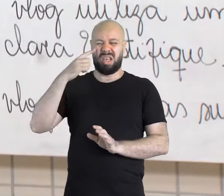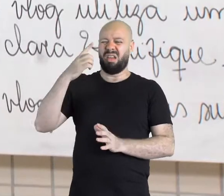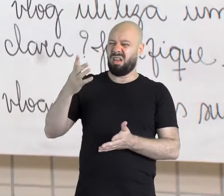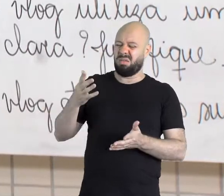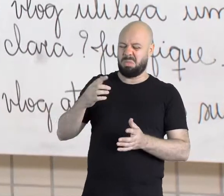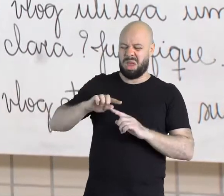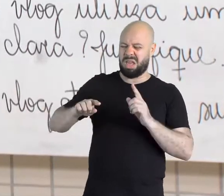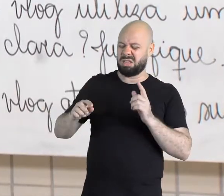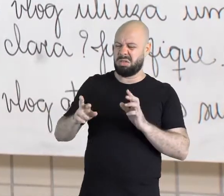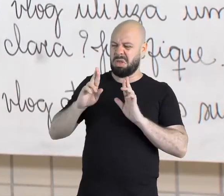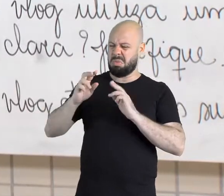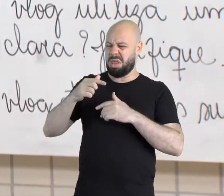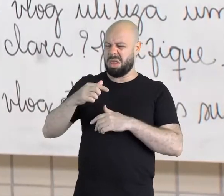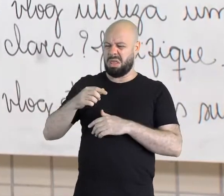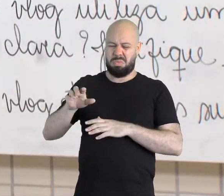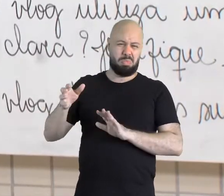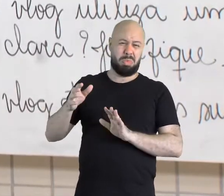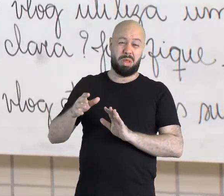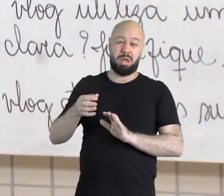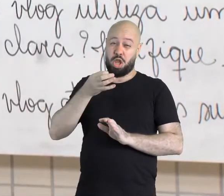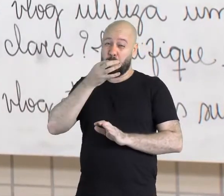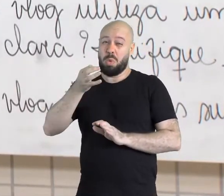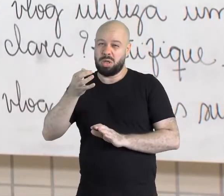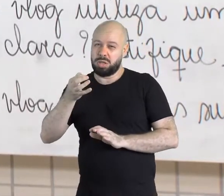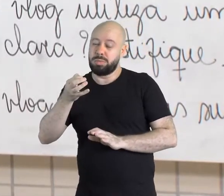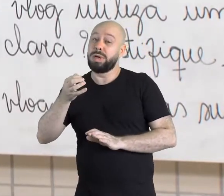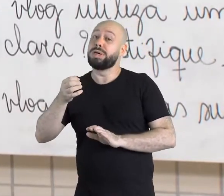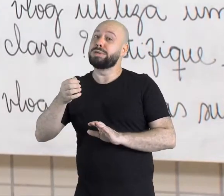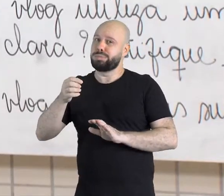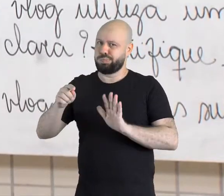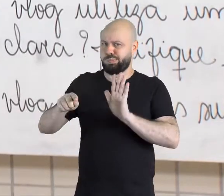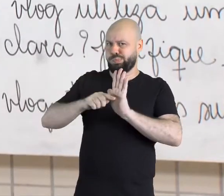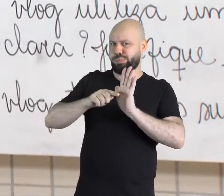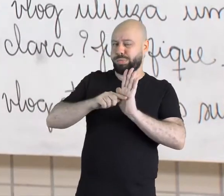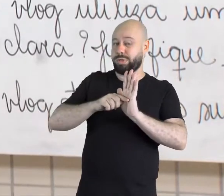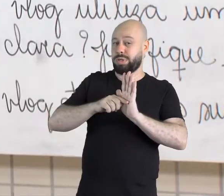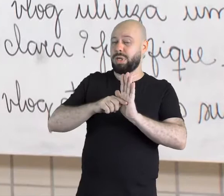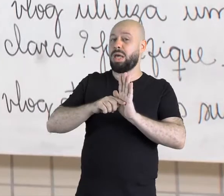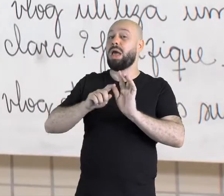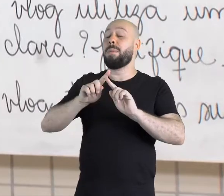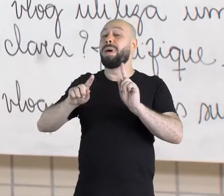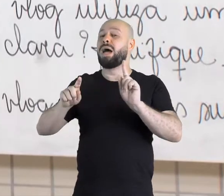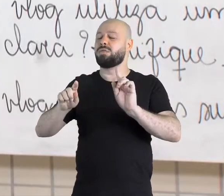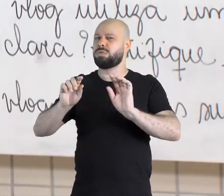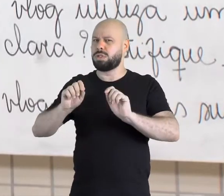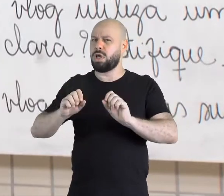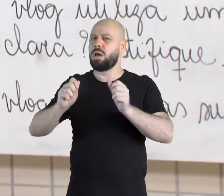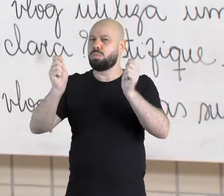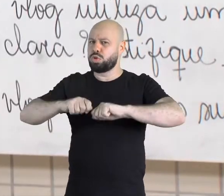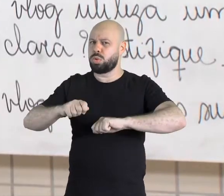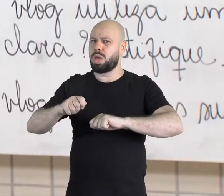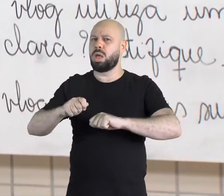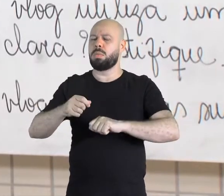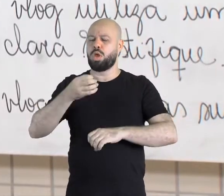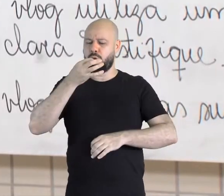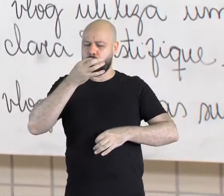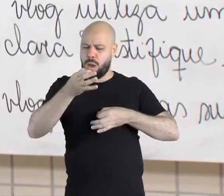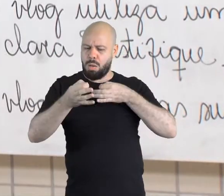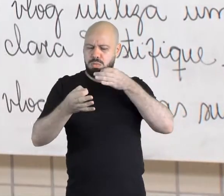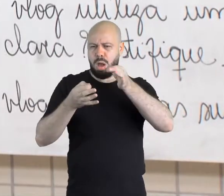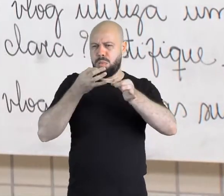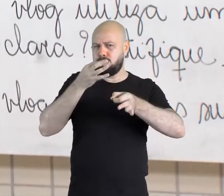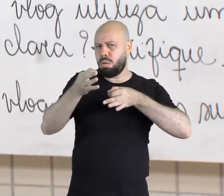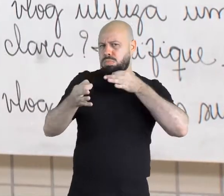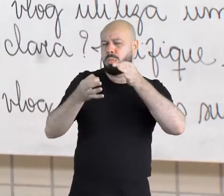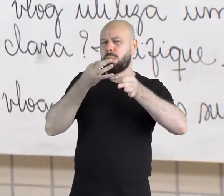esperava, você não vai ter uma opinião positiva, mas você vai ter uma crítica construtiva e educada em relação a